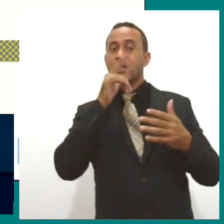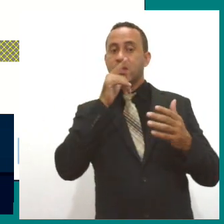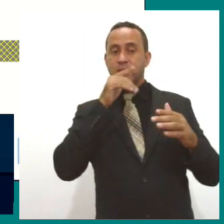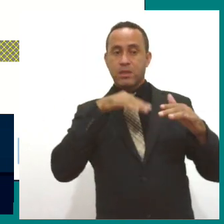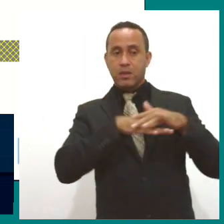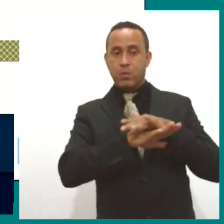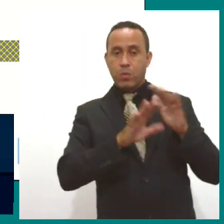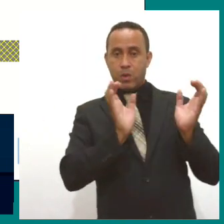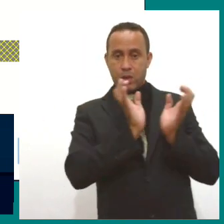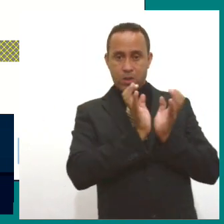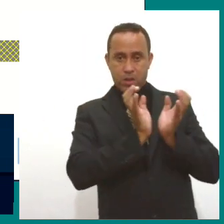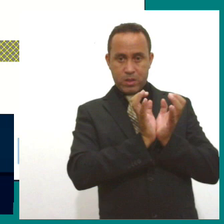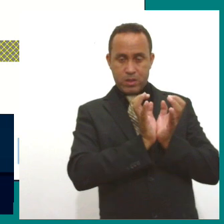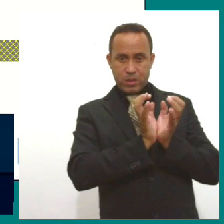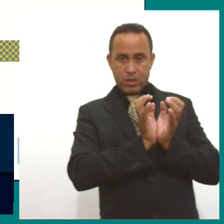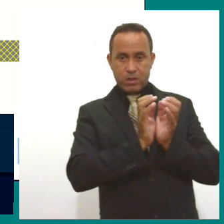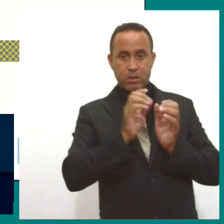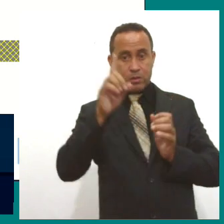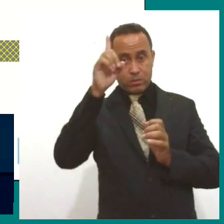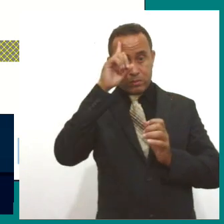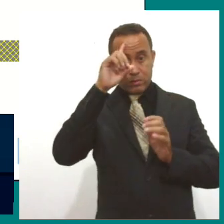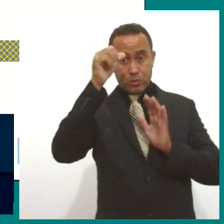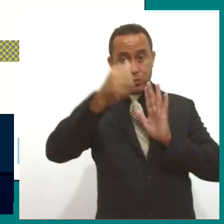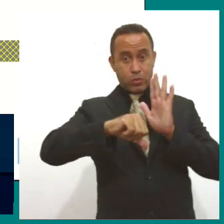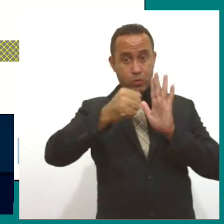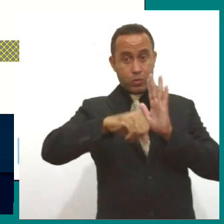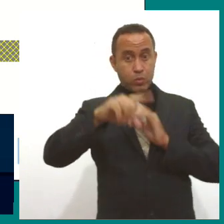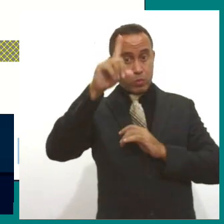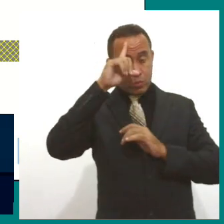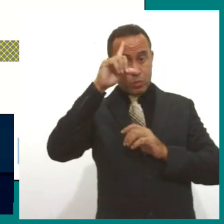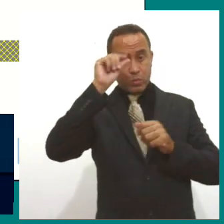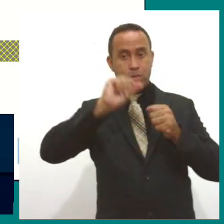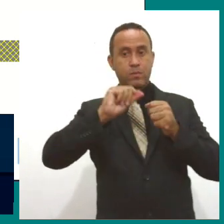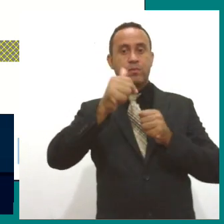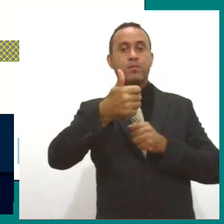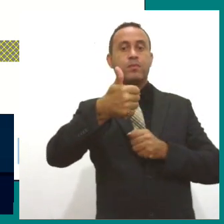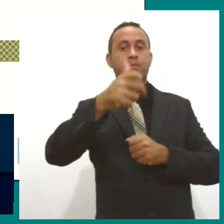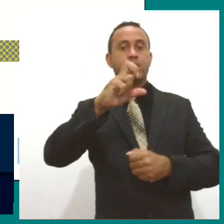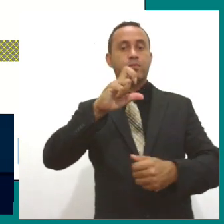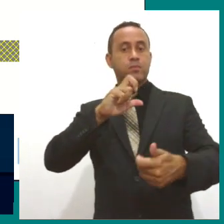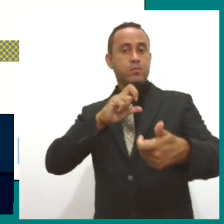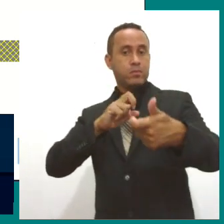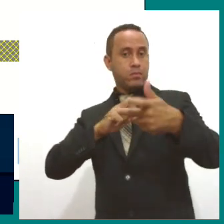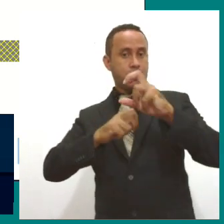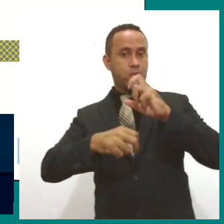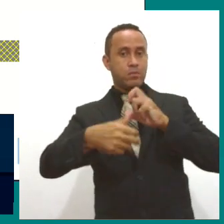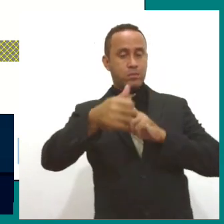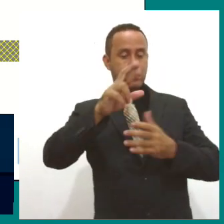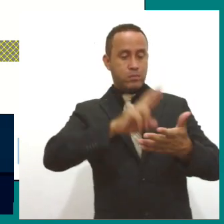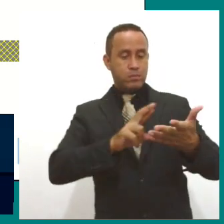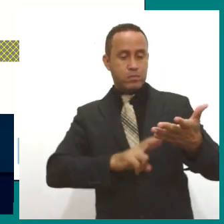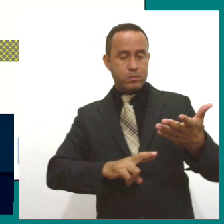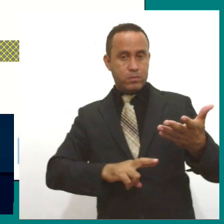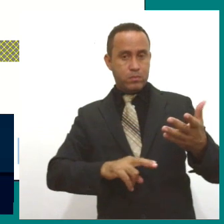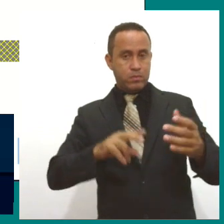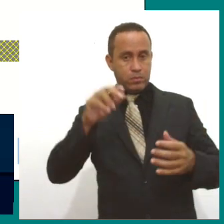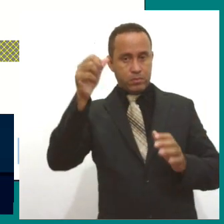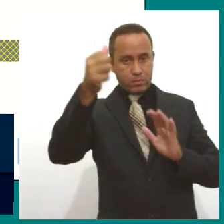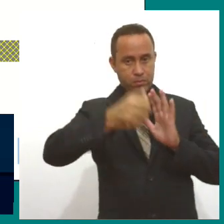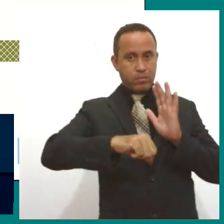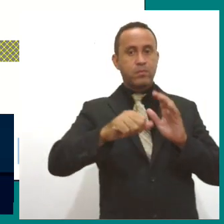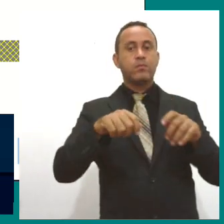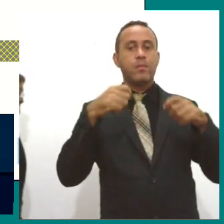nesses principais reservatórios, são monitoradas diariamente, e a gente produz a cada 15 dias um relatório desse monitoramento, porque é